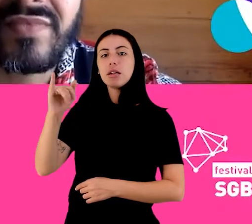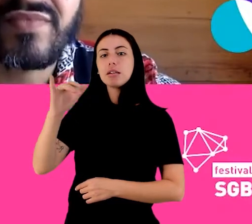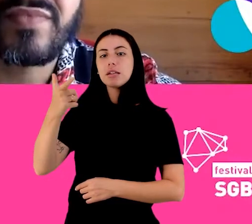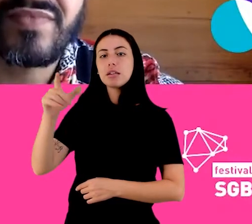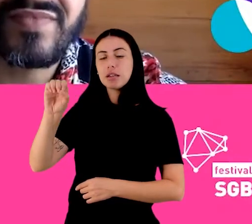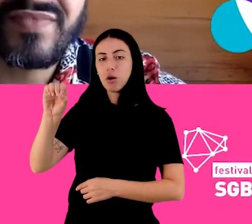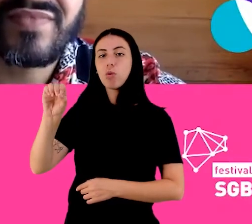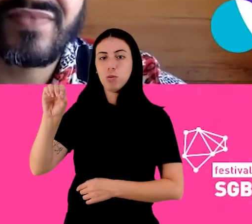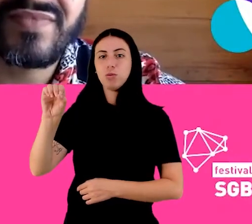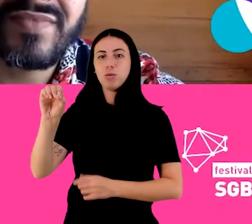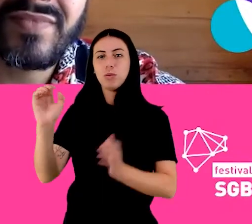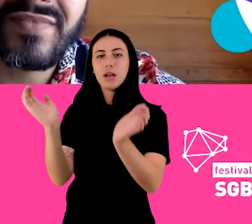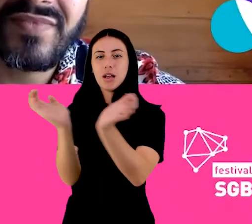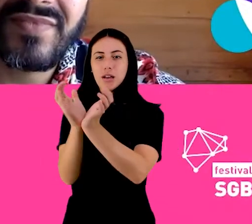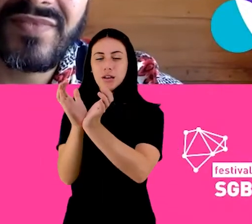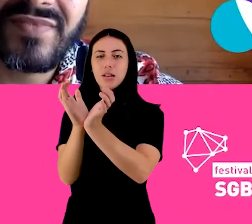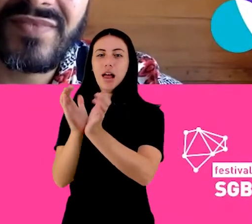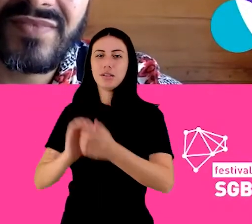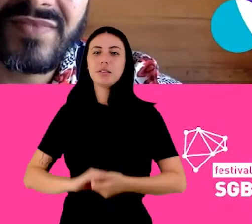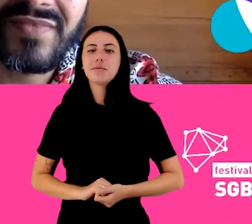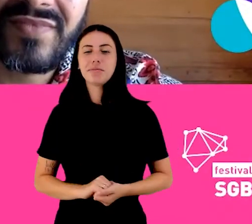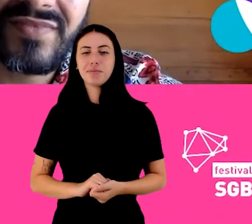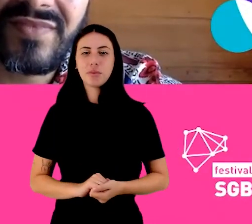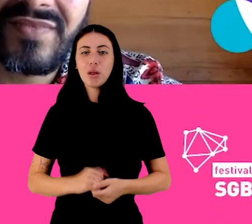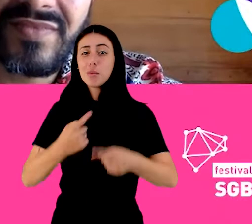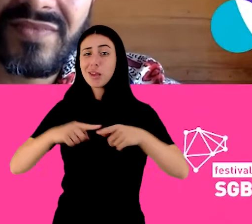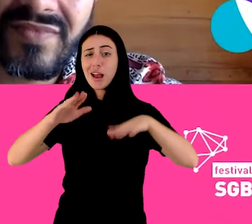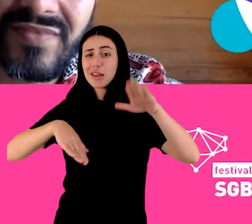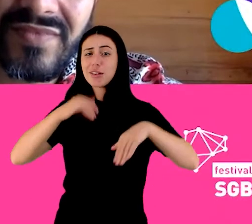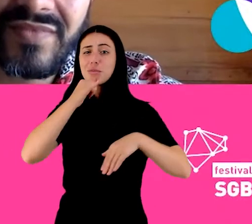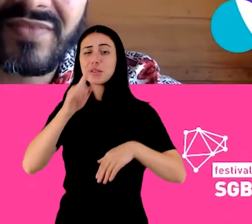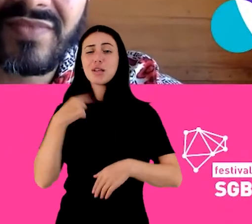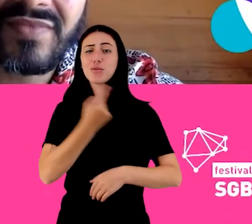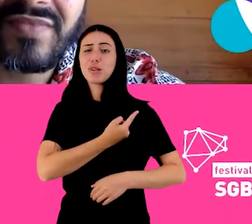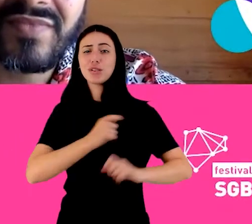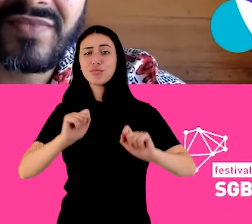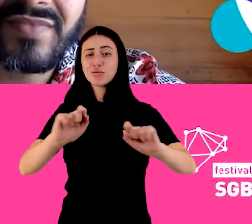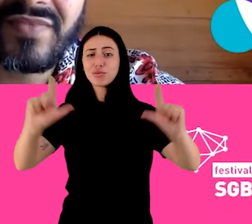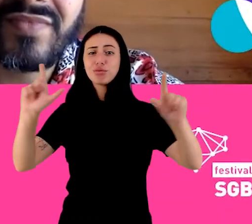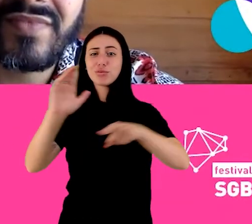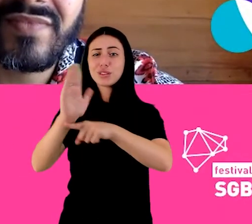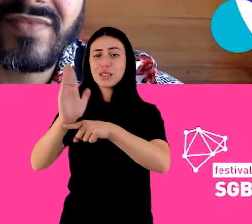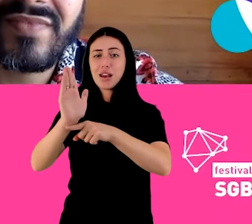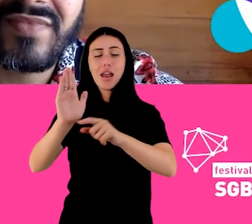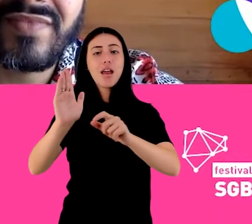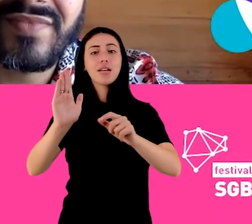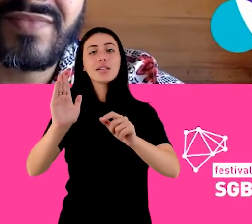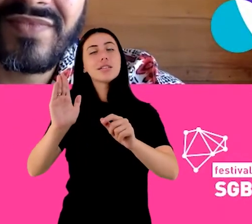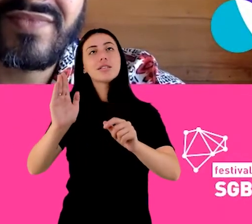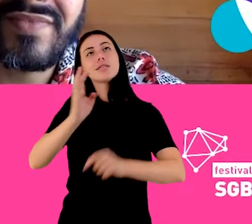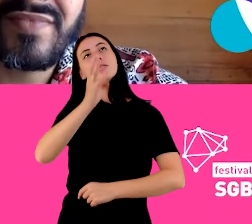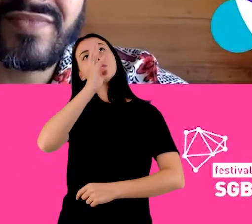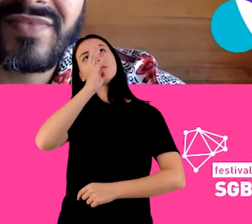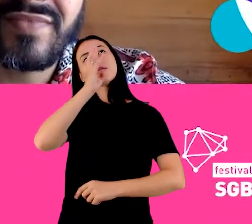específico, e ele é um convite de um olhar descentralizado de distribuição. Isso não quer dizer que a gente não vai